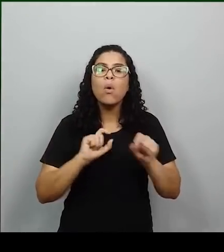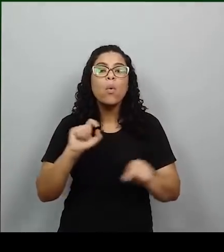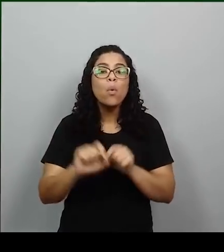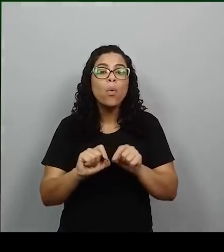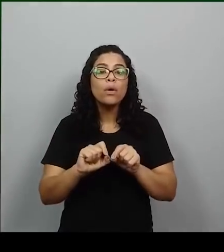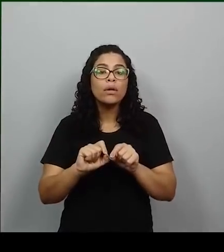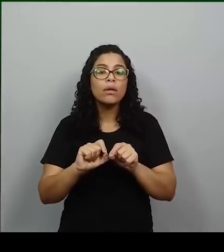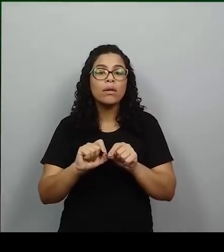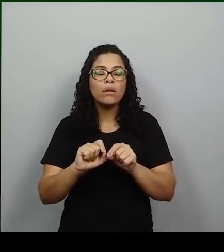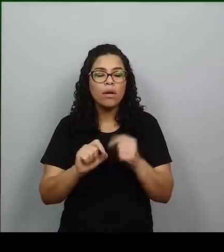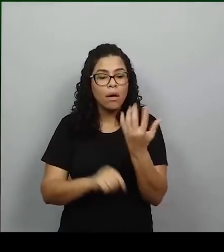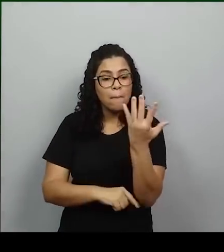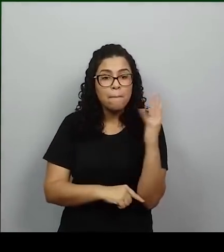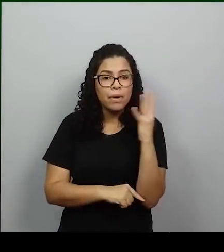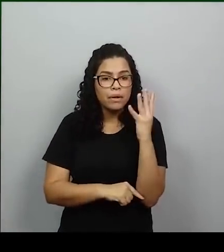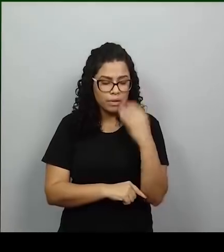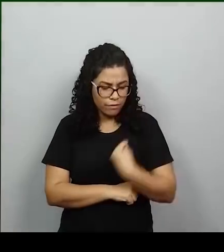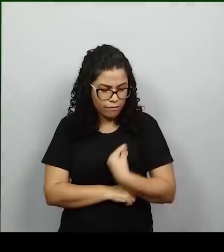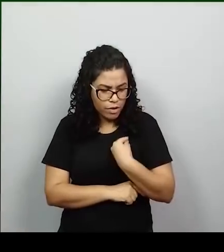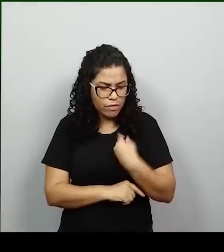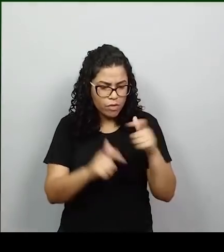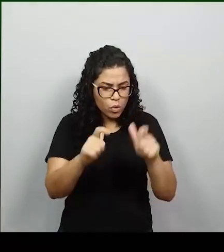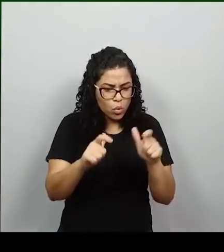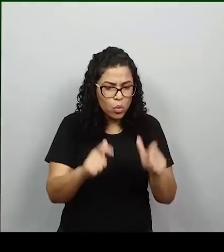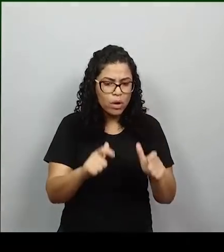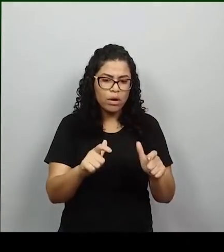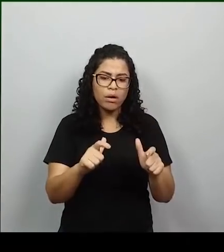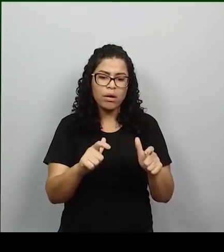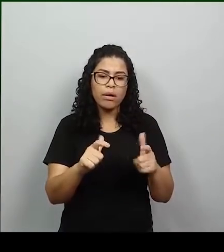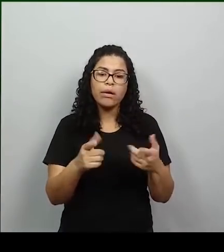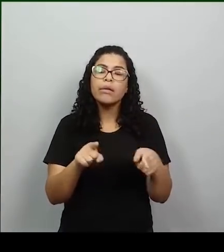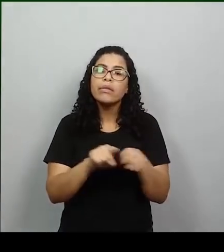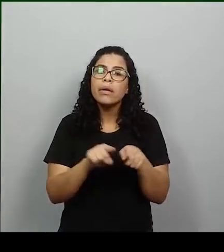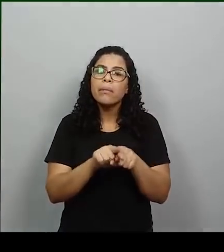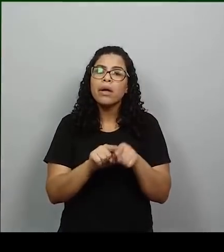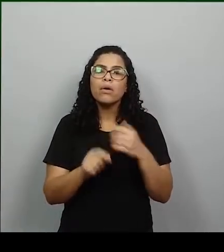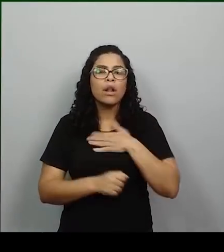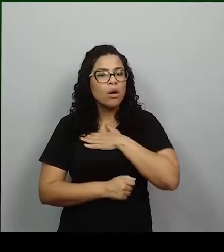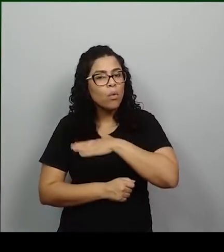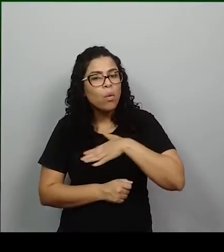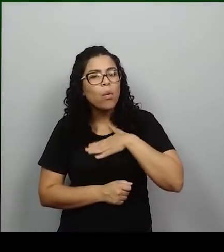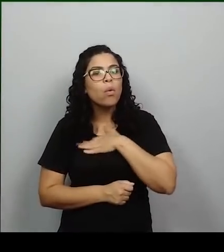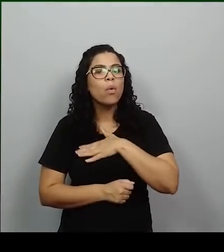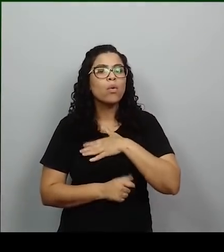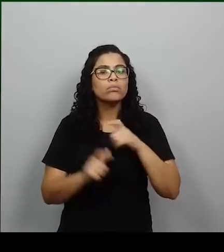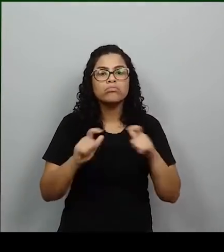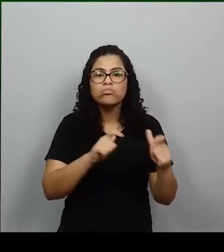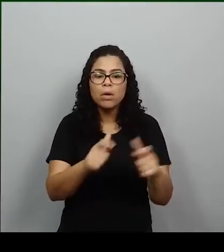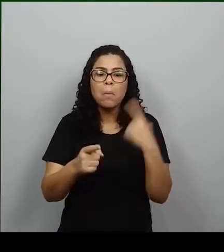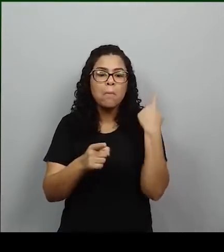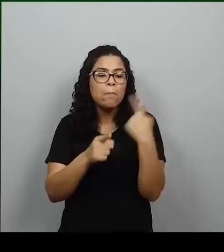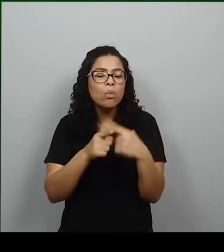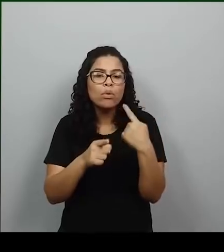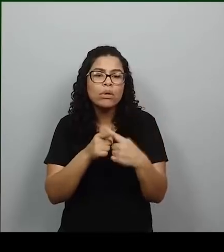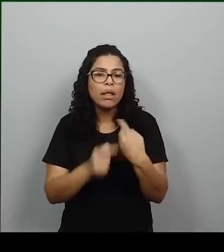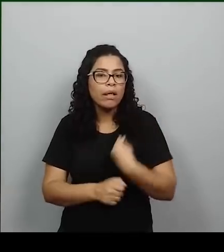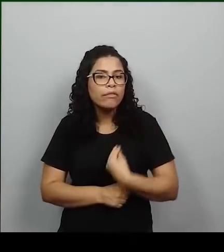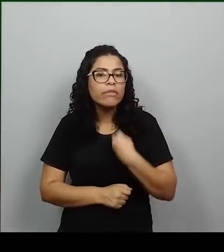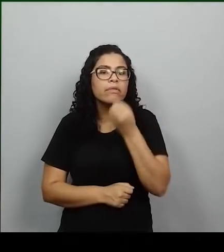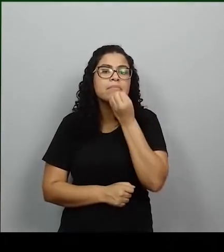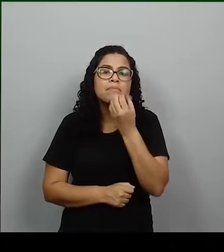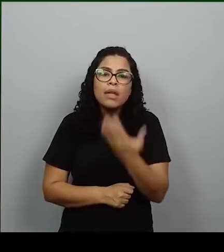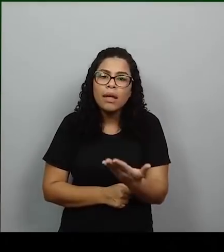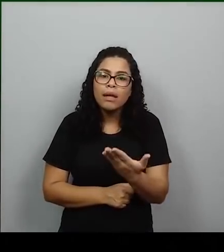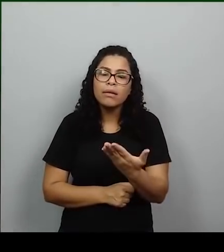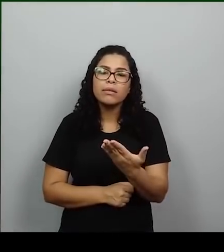as plantas, quem são as plantas que vivem naquele ambiente, né? E o que elas gostam daquele ambiente, por que elas vivem bem